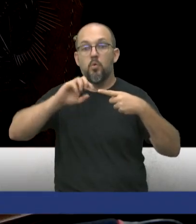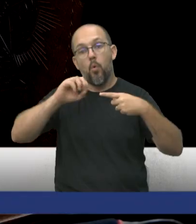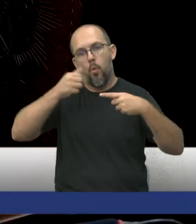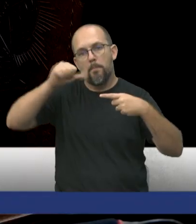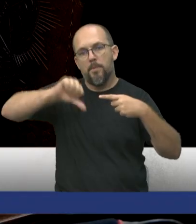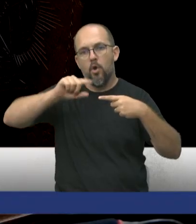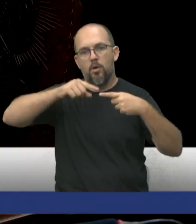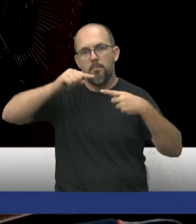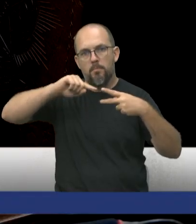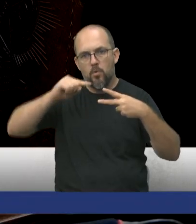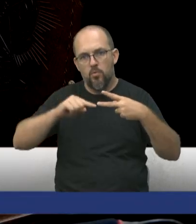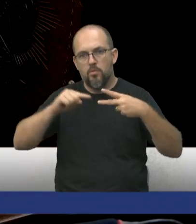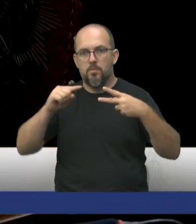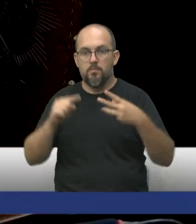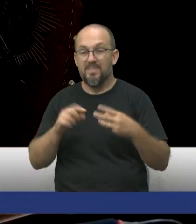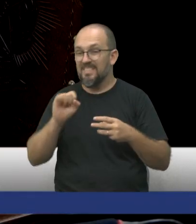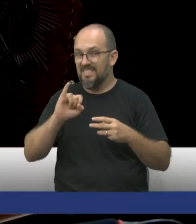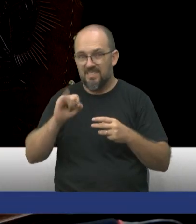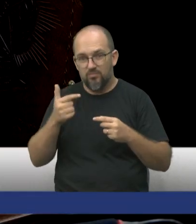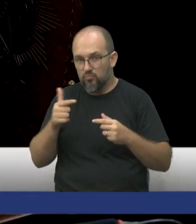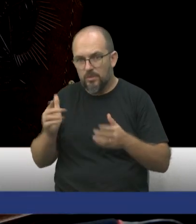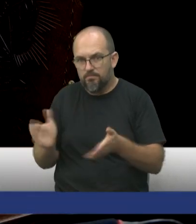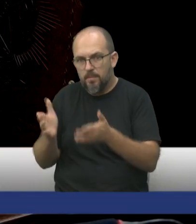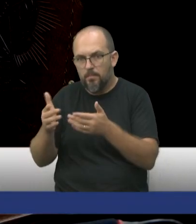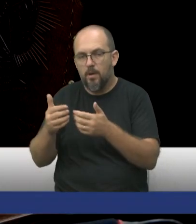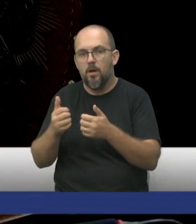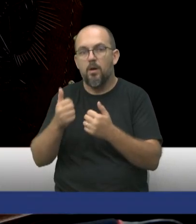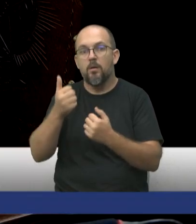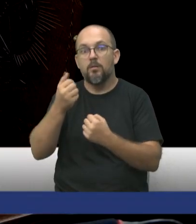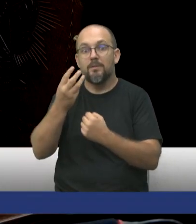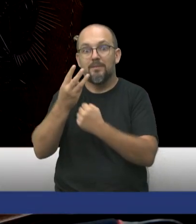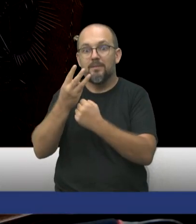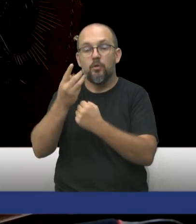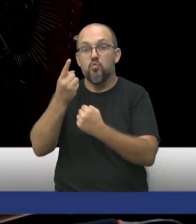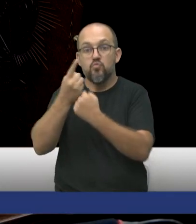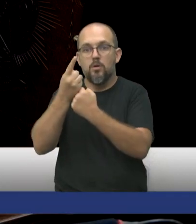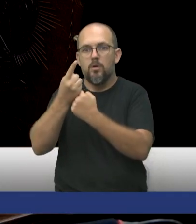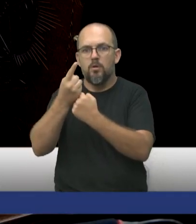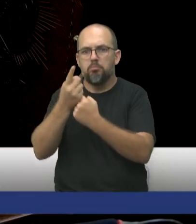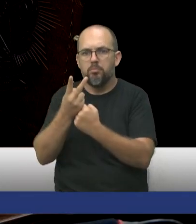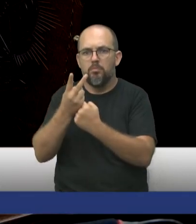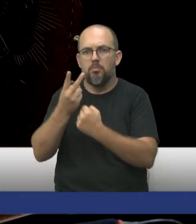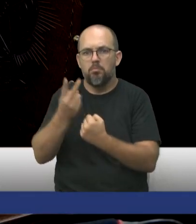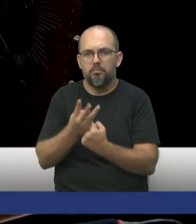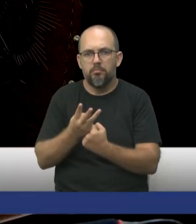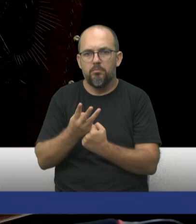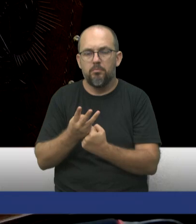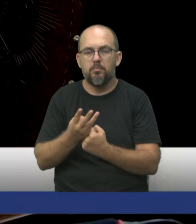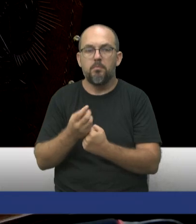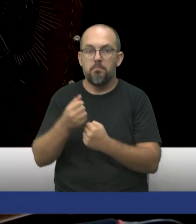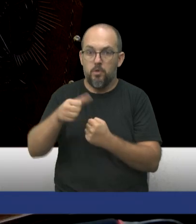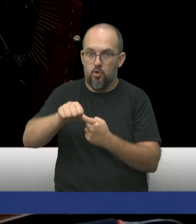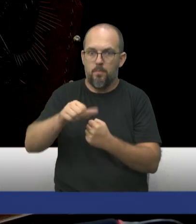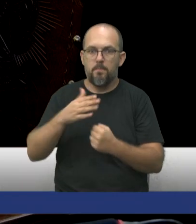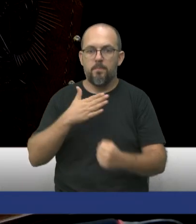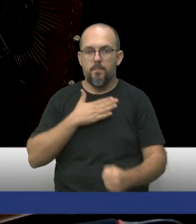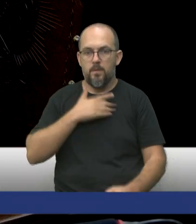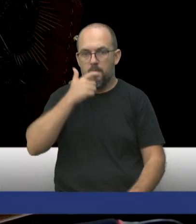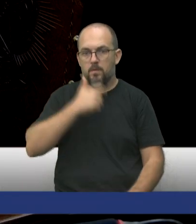não foram estimulados, pioraram. Então, eu como mãe, visão de